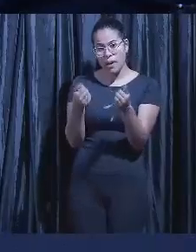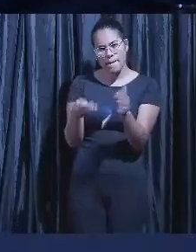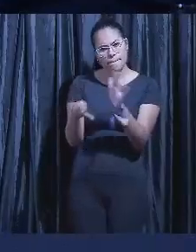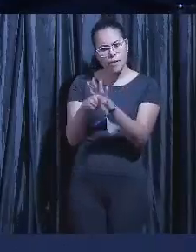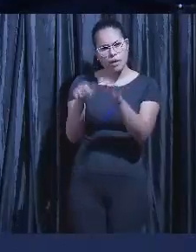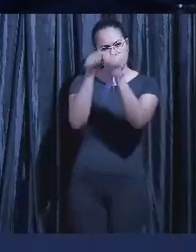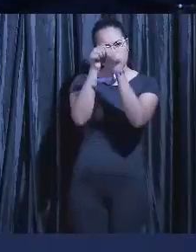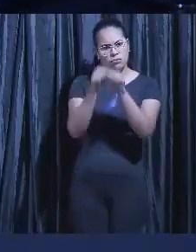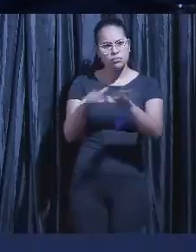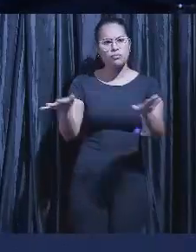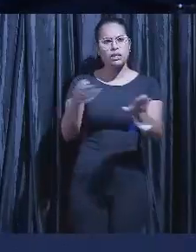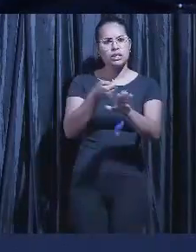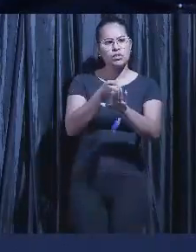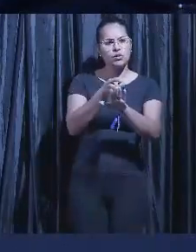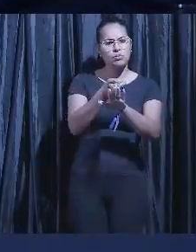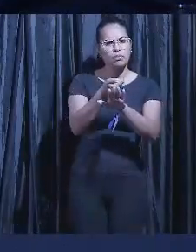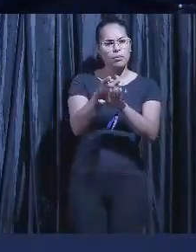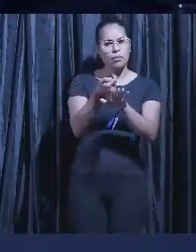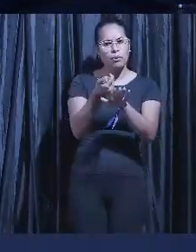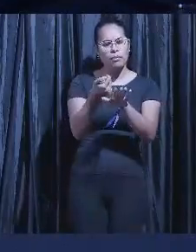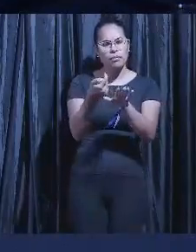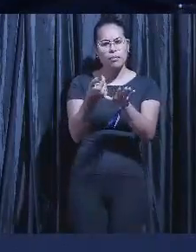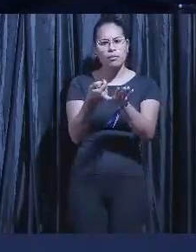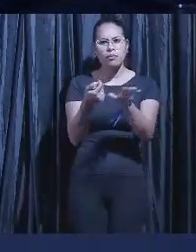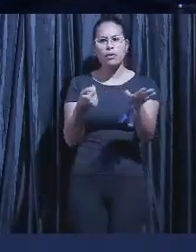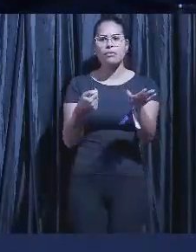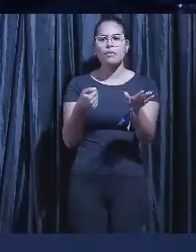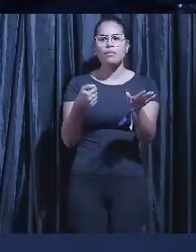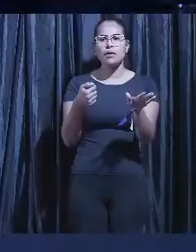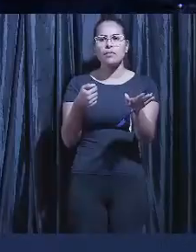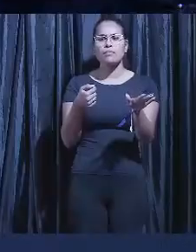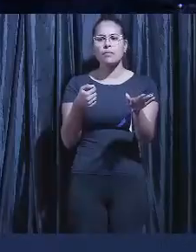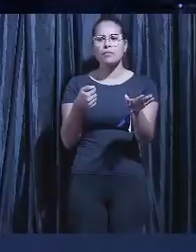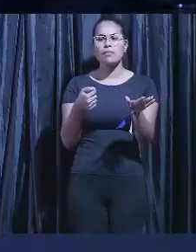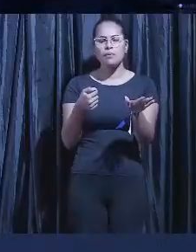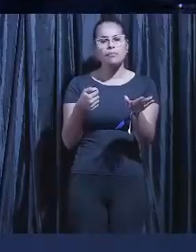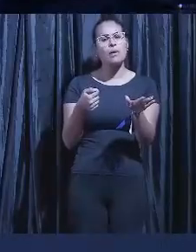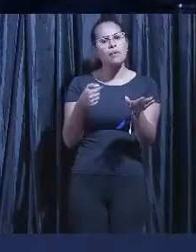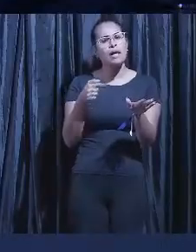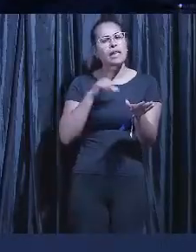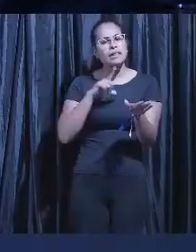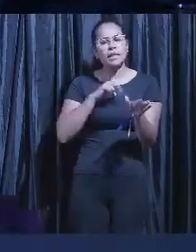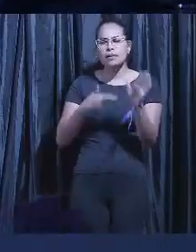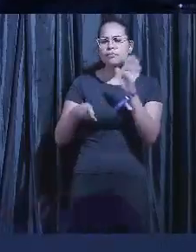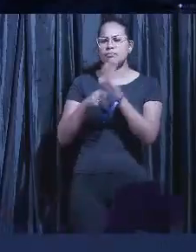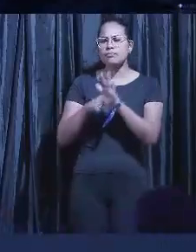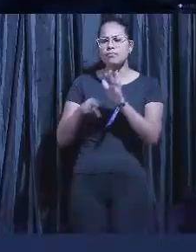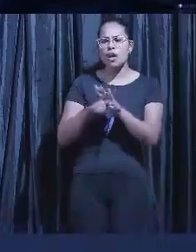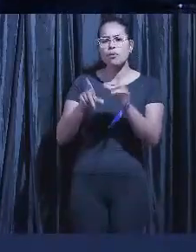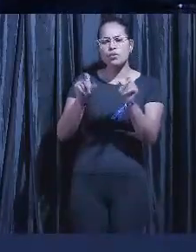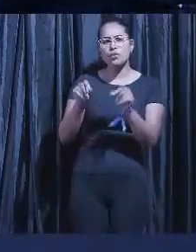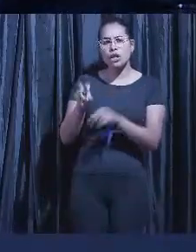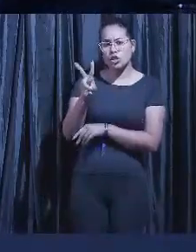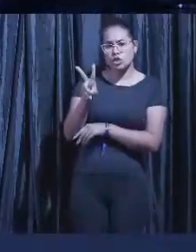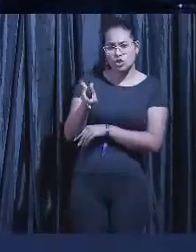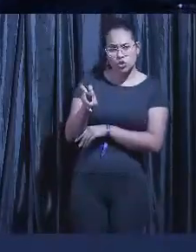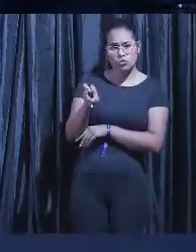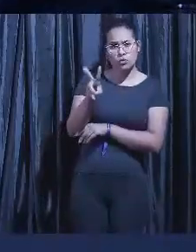disseminação de notícia falsa, ela tem um grande boom no momento das eleições de